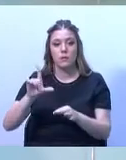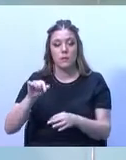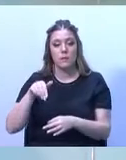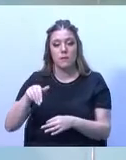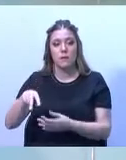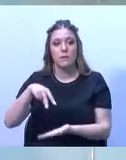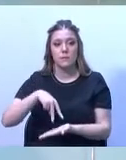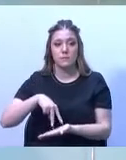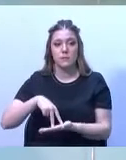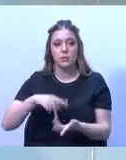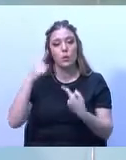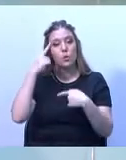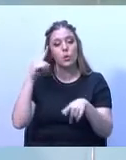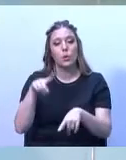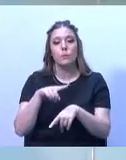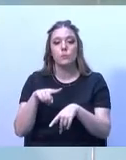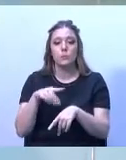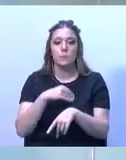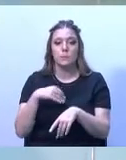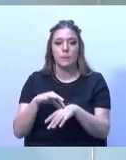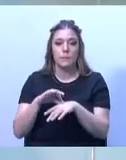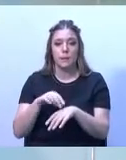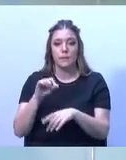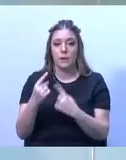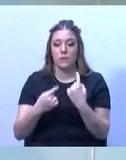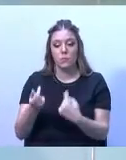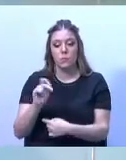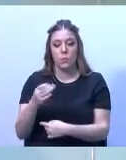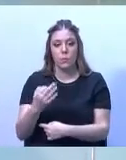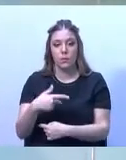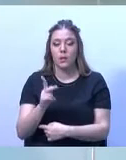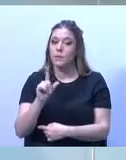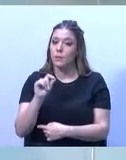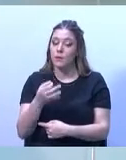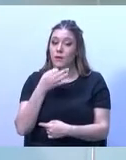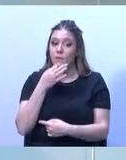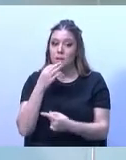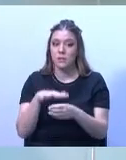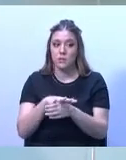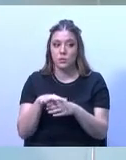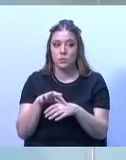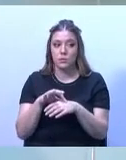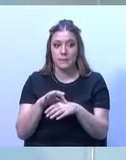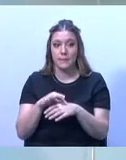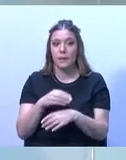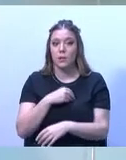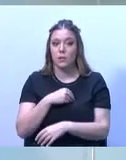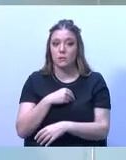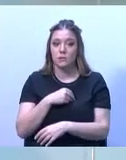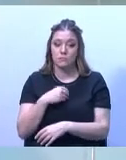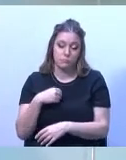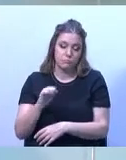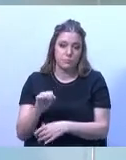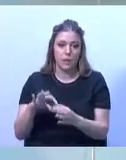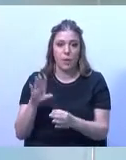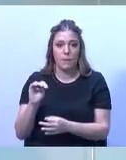professor de dermatologia, que às vezes passa por aqui por Portugal, também a falar de patologias dermatológicas do pé. Claro. Portanto, isto também é